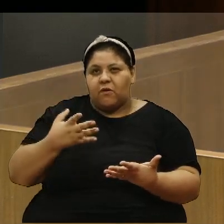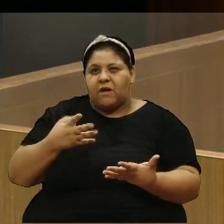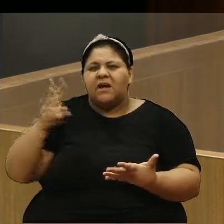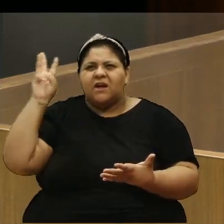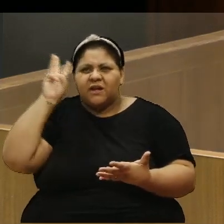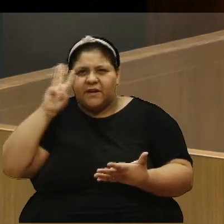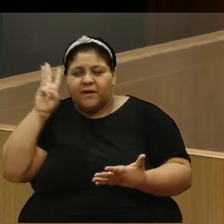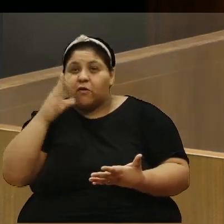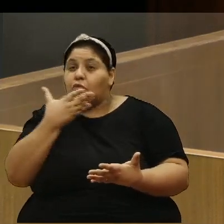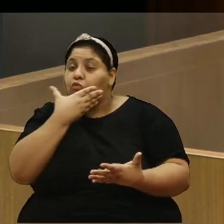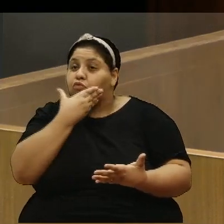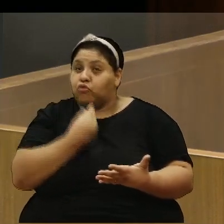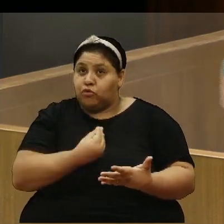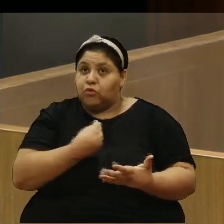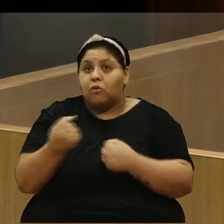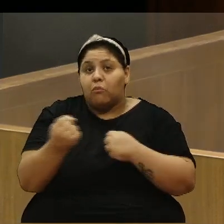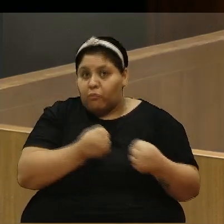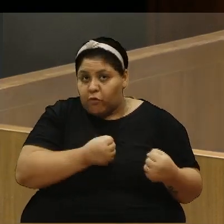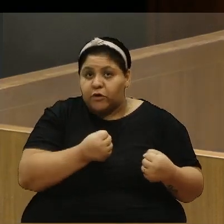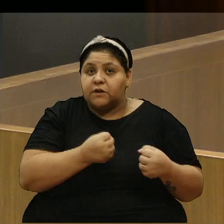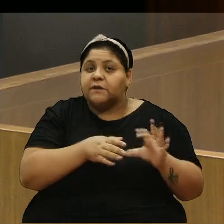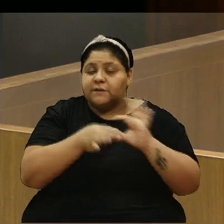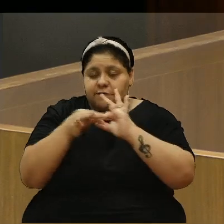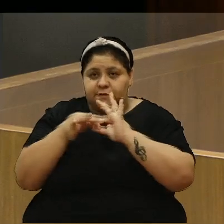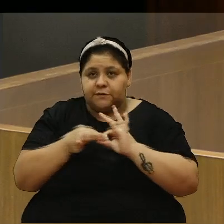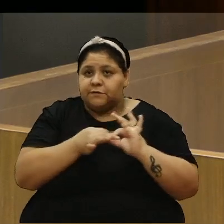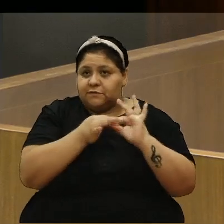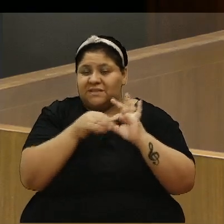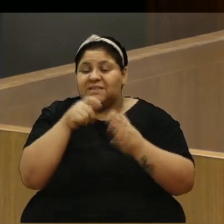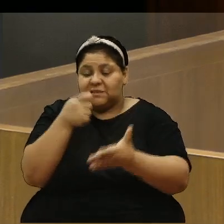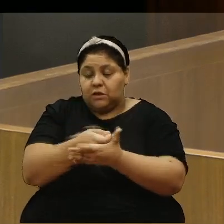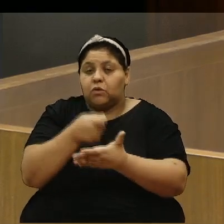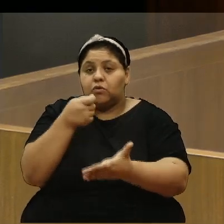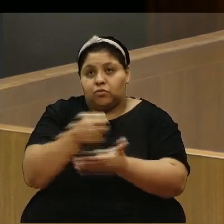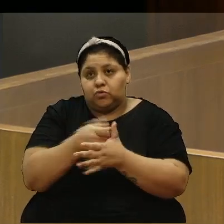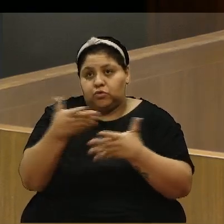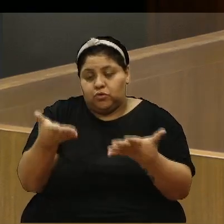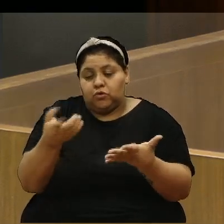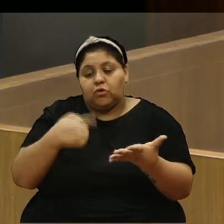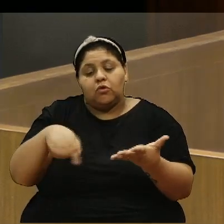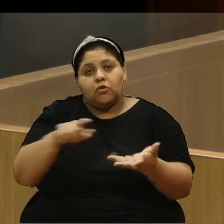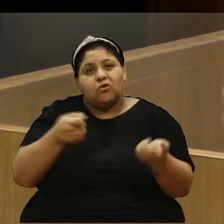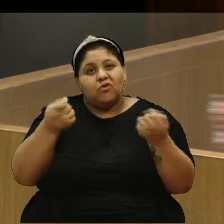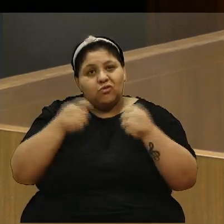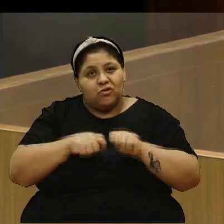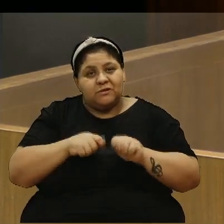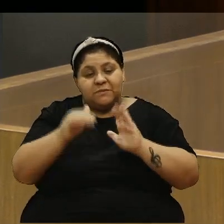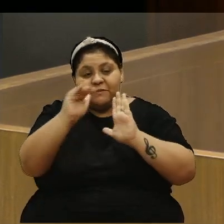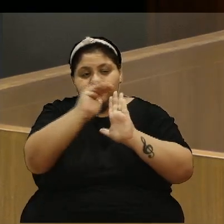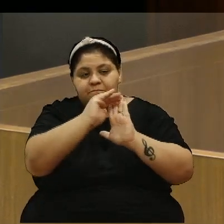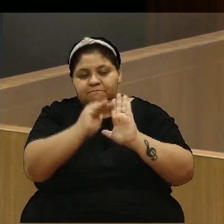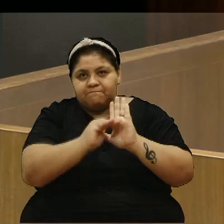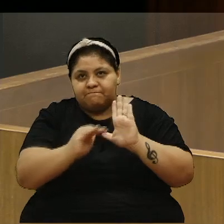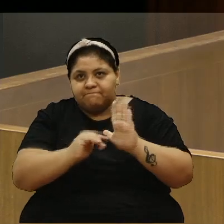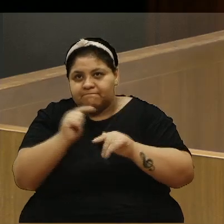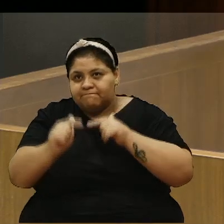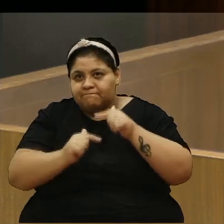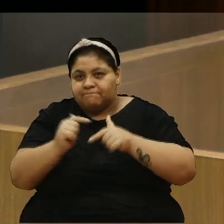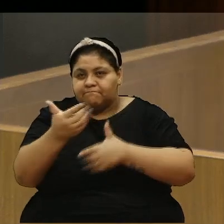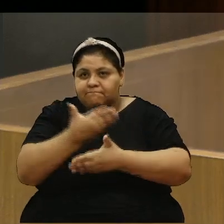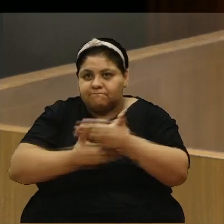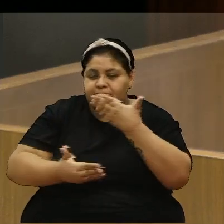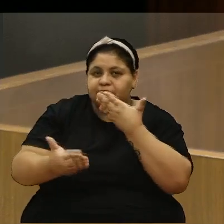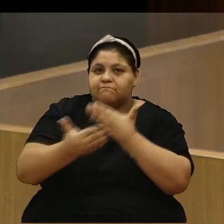Os homens são e podem ser aliados nessa luta. Então, nós precisamos deste plano que trabalha toda essa